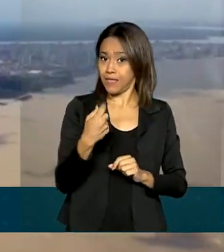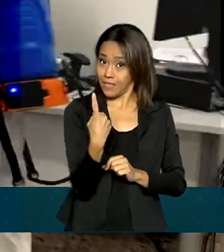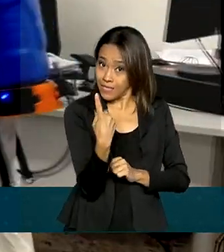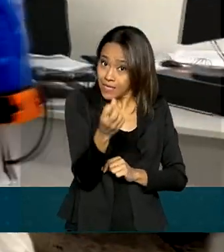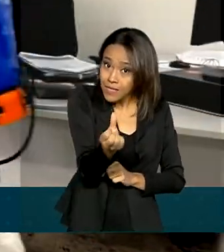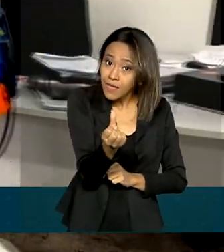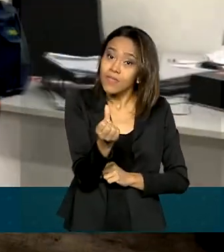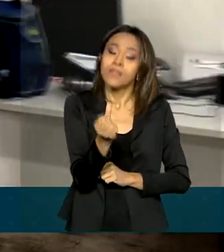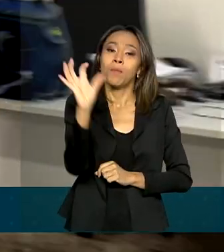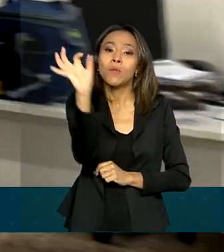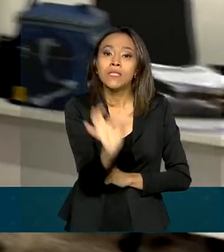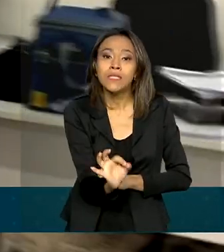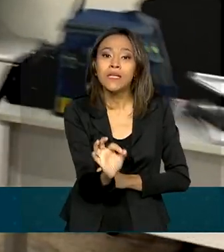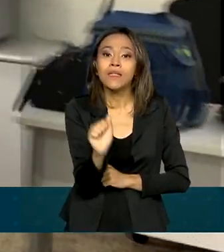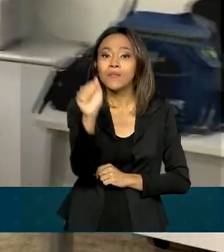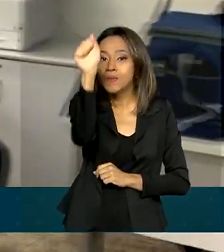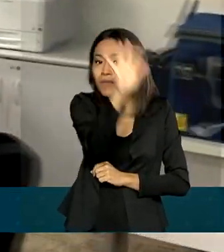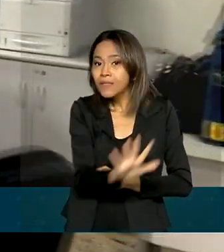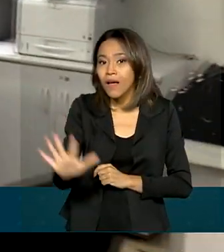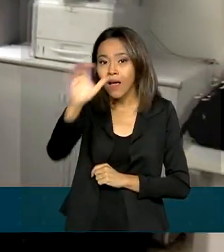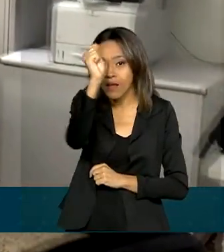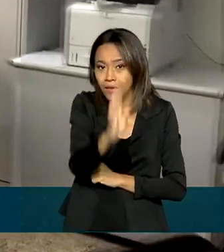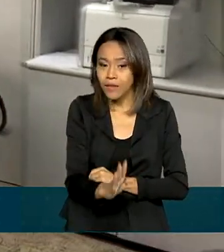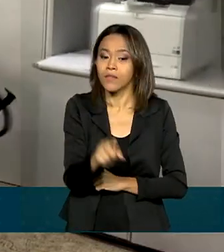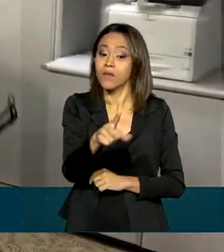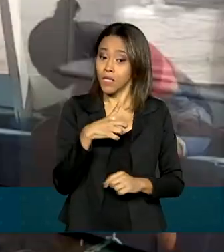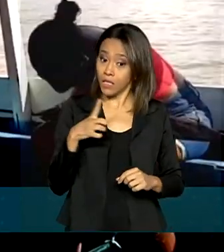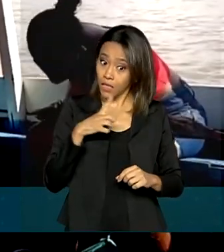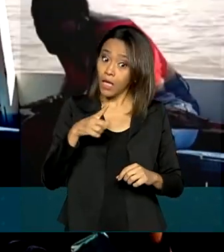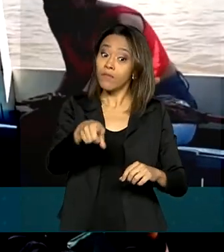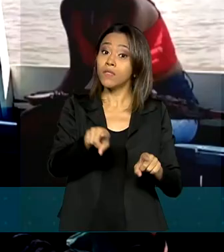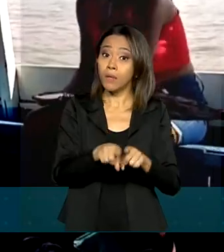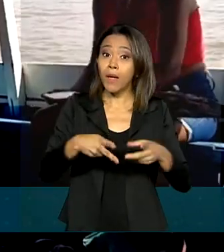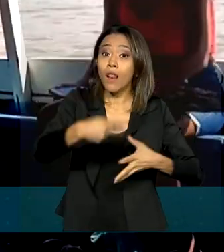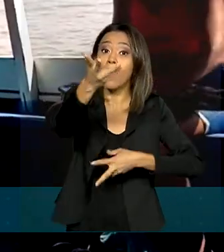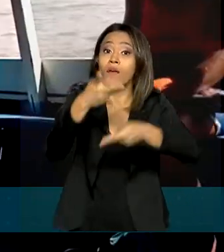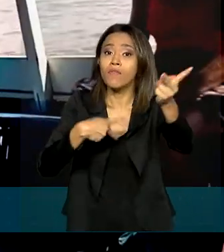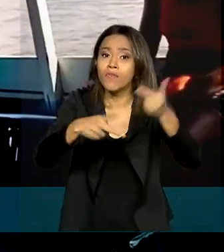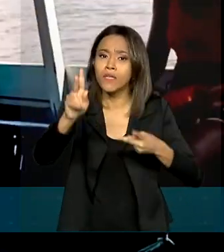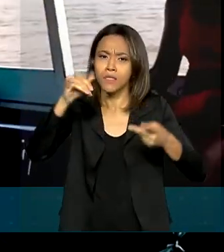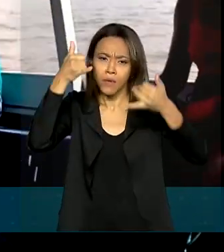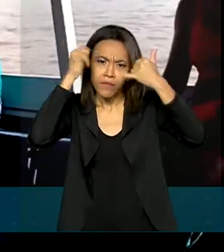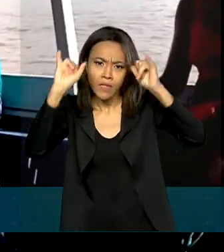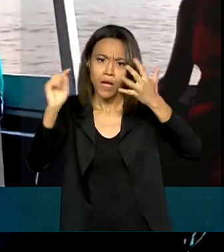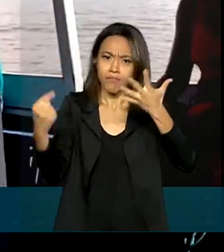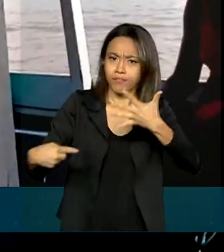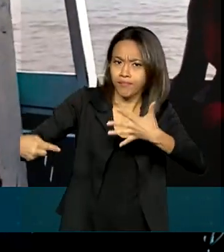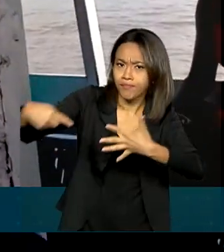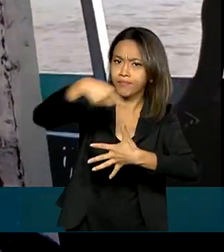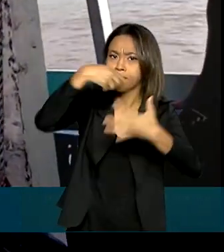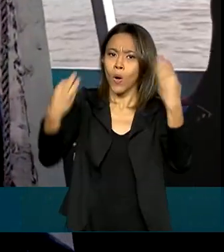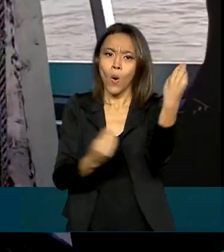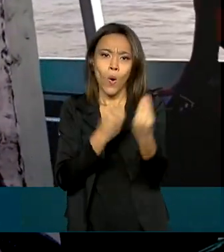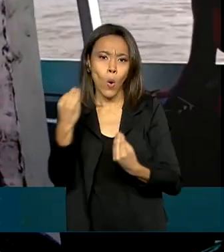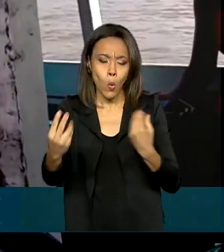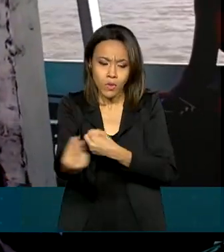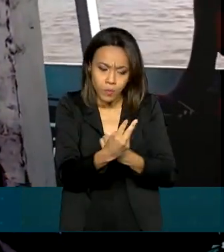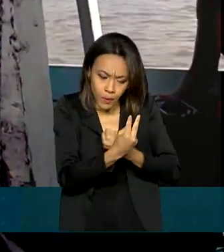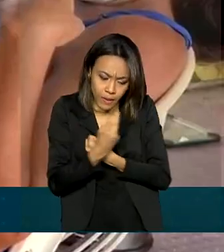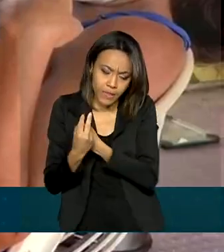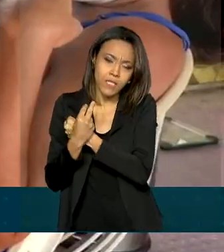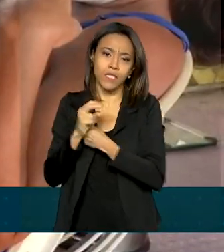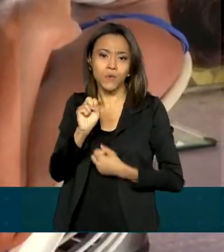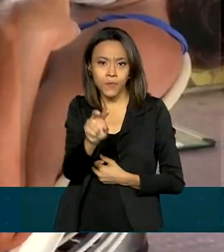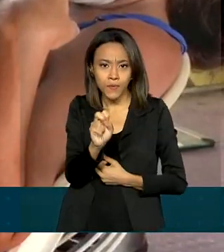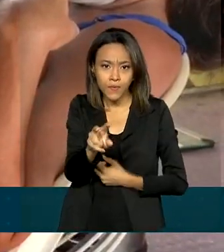nacional e a operação também levou a ações de prevenção e conscientização de combate à covid-19